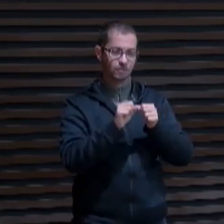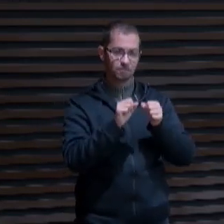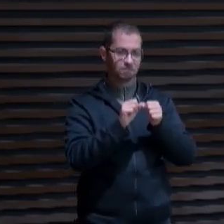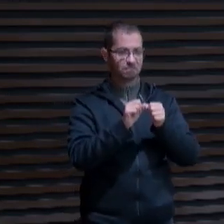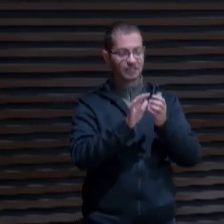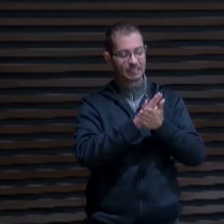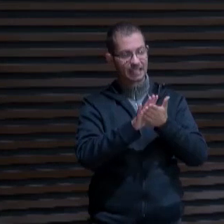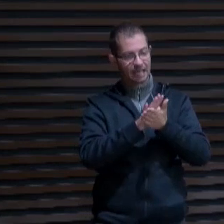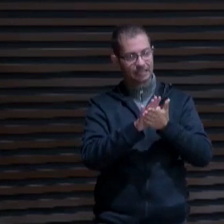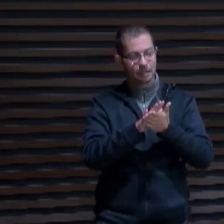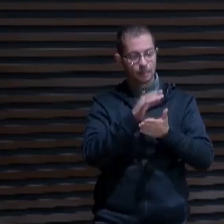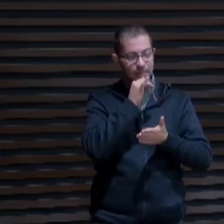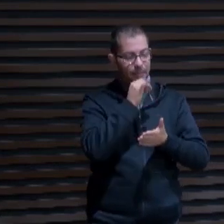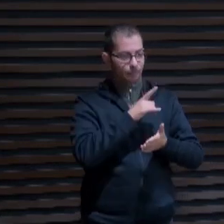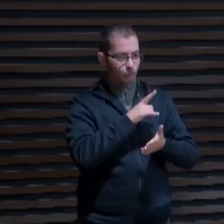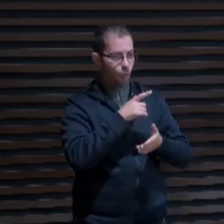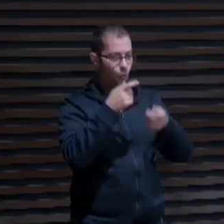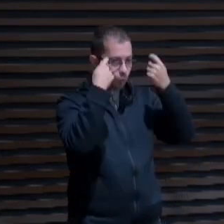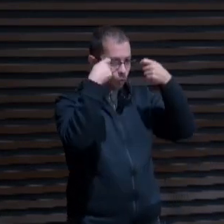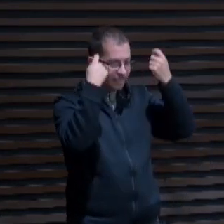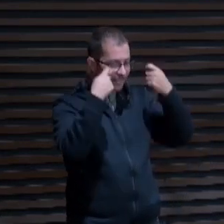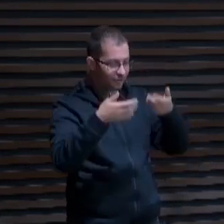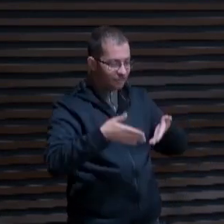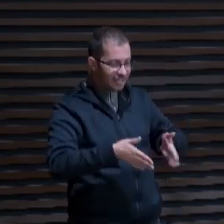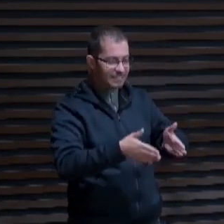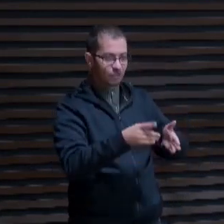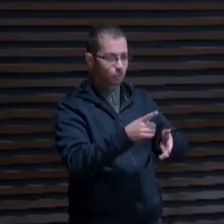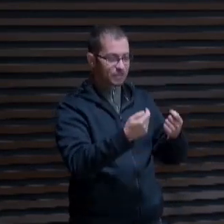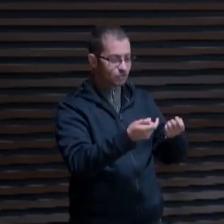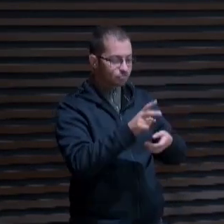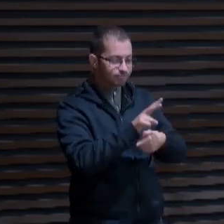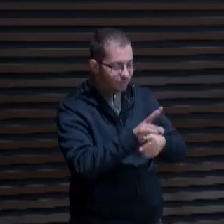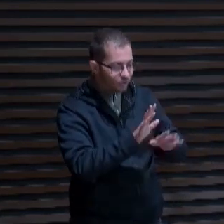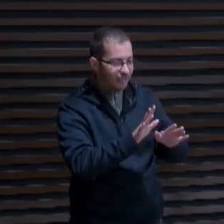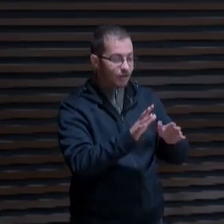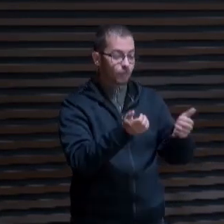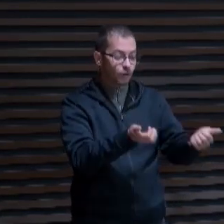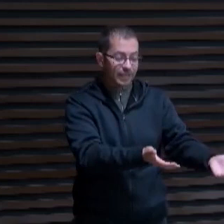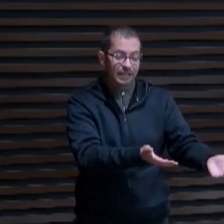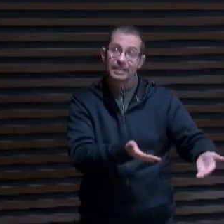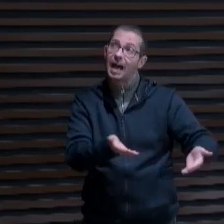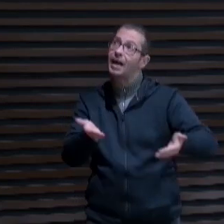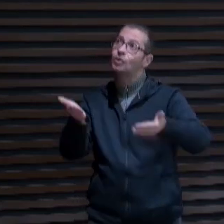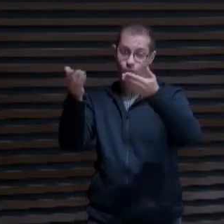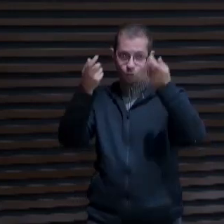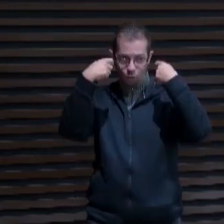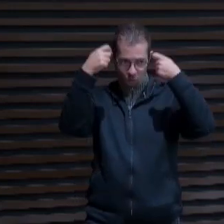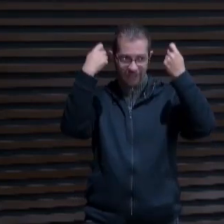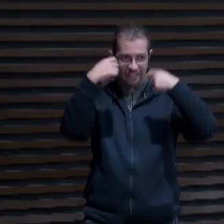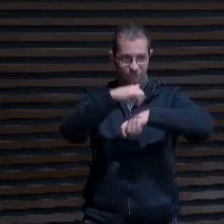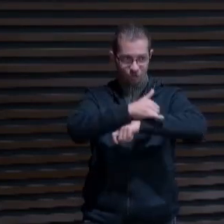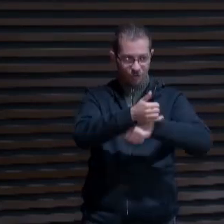precisou amamentar aquele cordeiro, e ele foi entregue como uma oferta daquilo que o próprio Deus